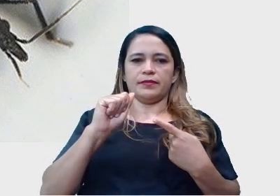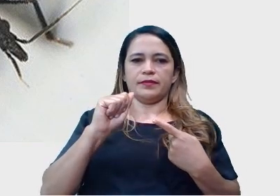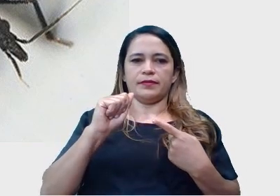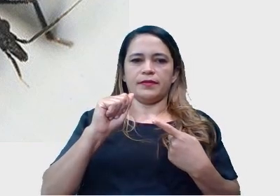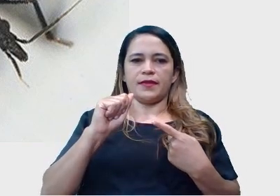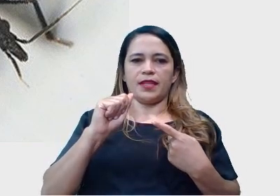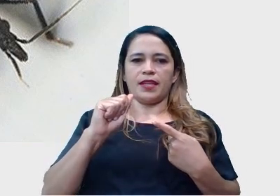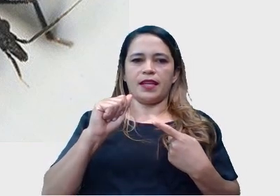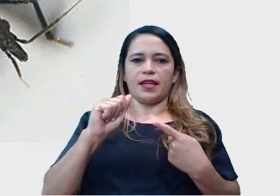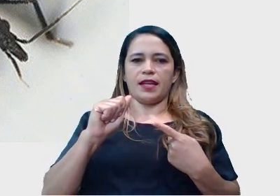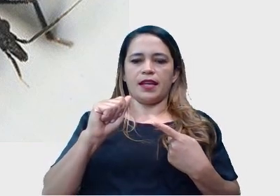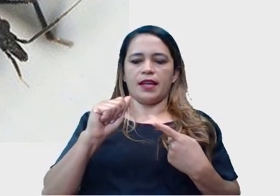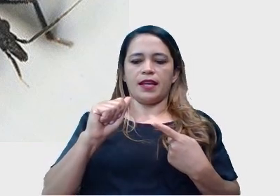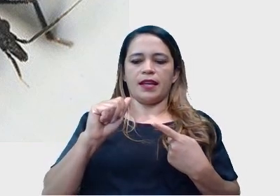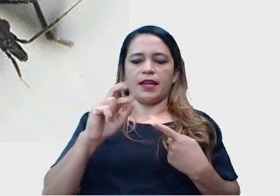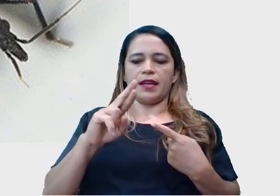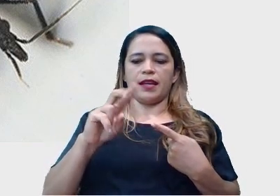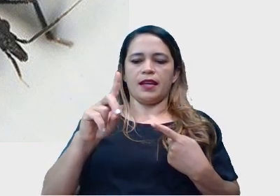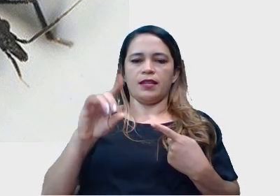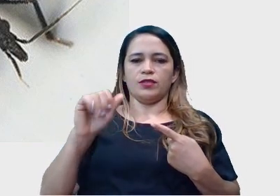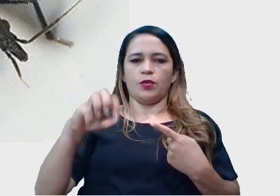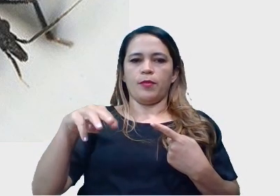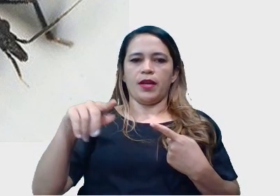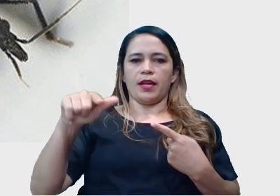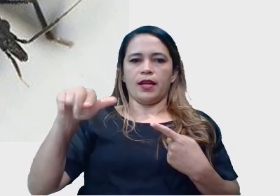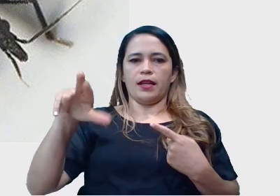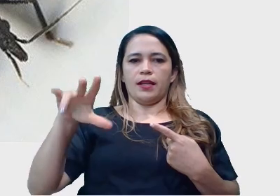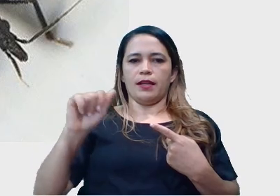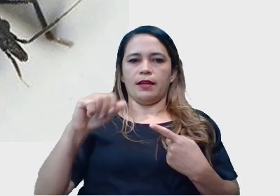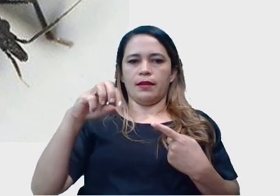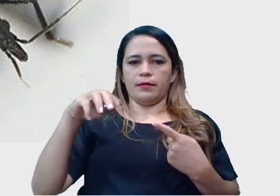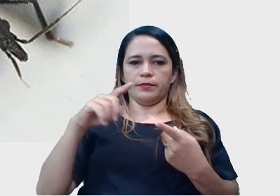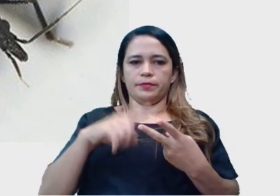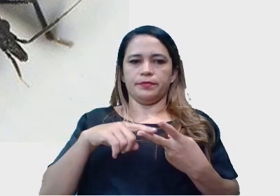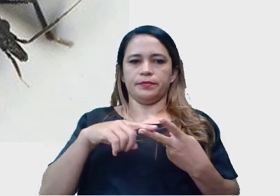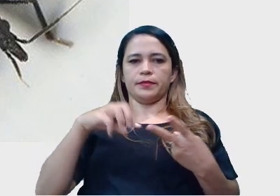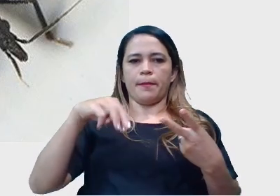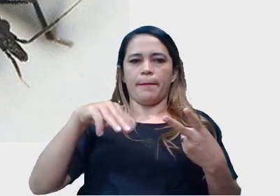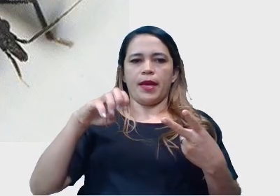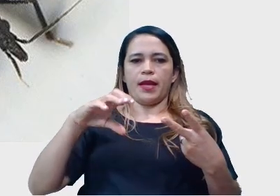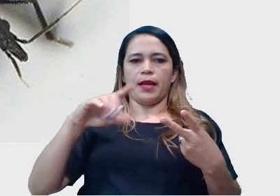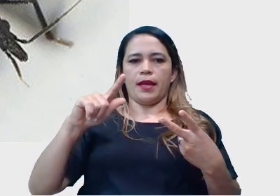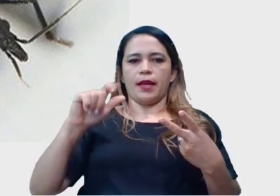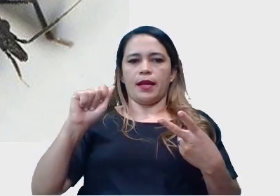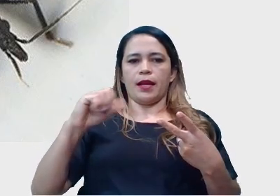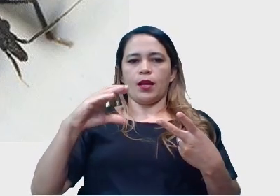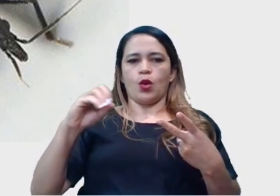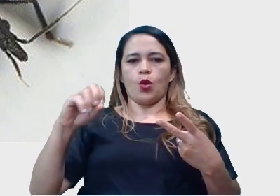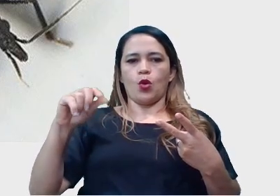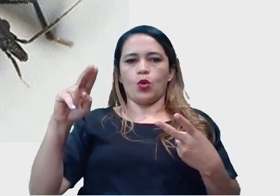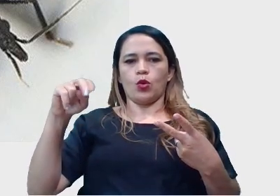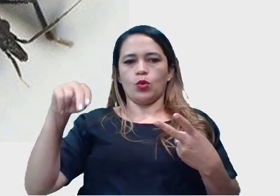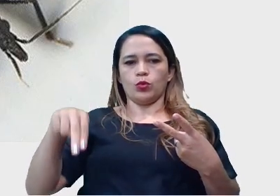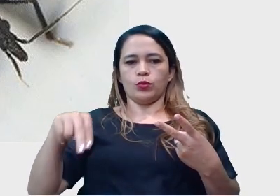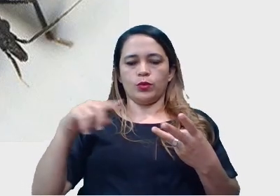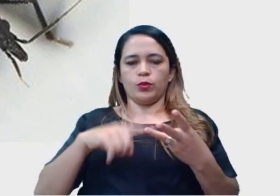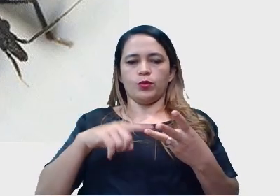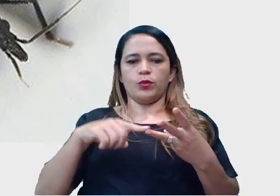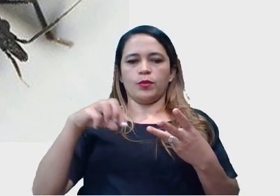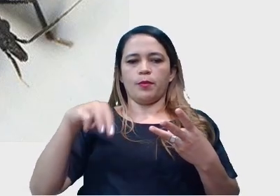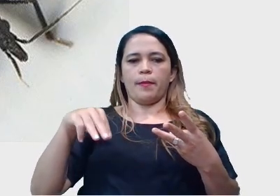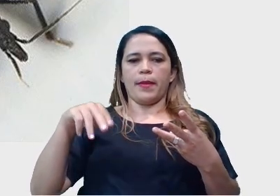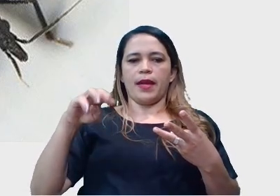mega aqui? O segundo é o chamado megacólon e o terceiro é o chamado megaesôfago.